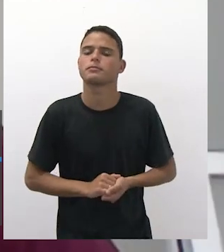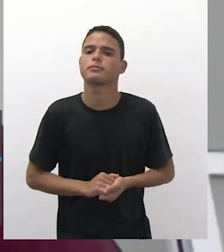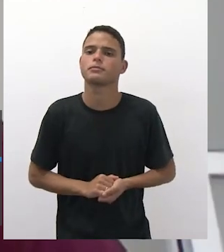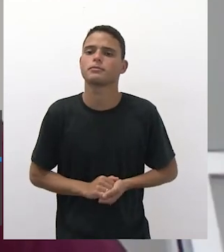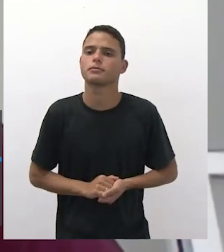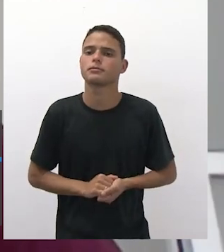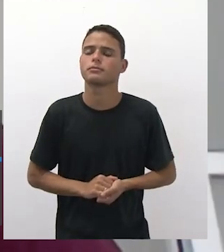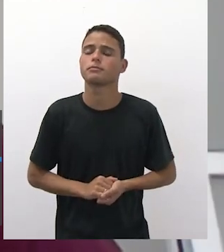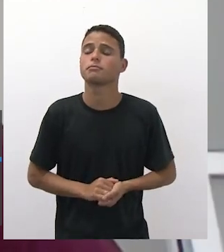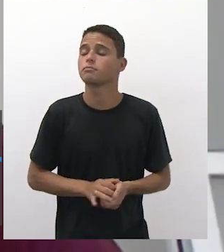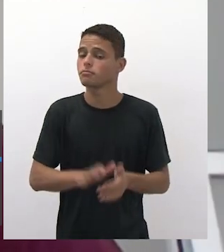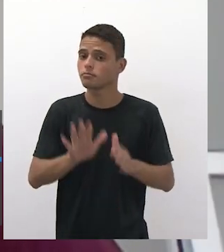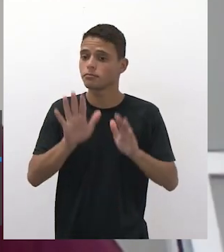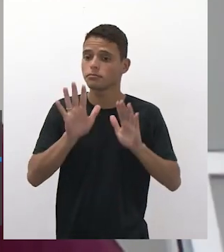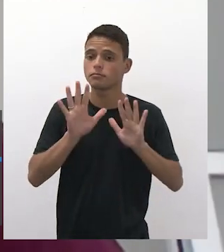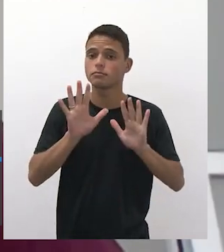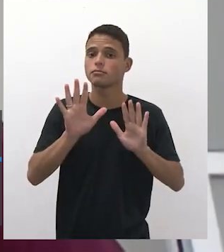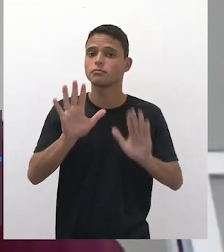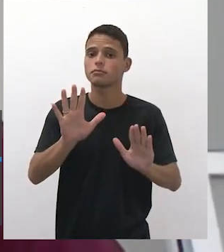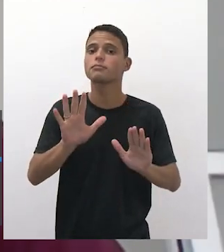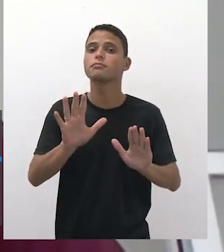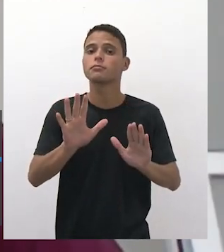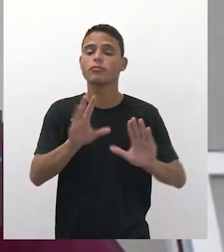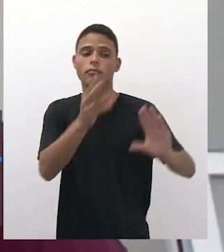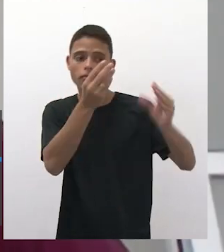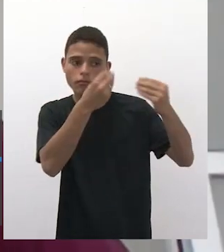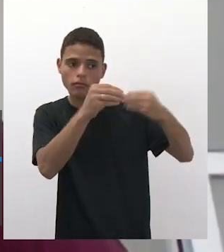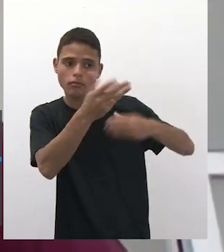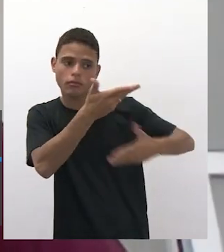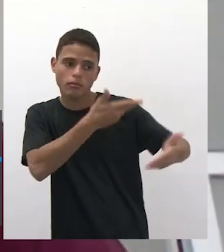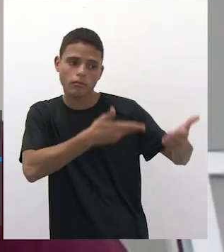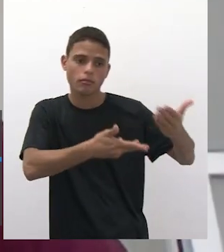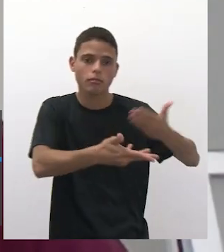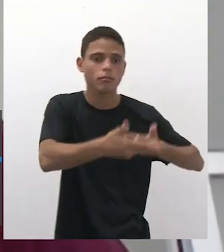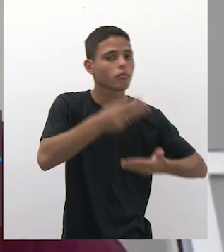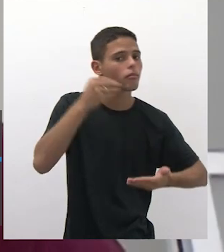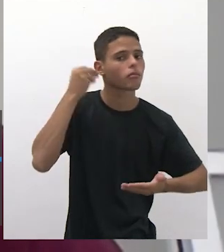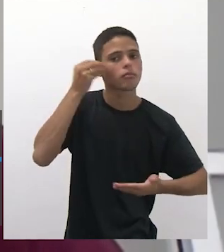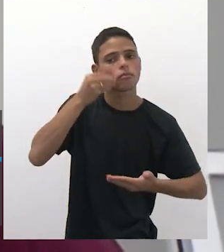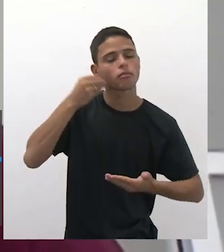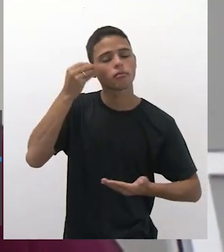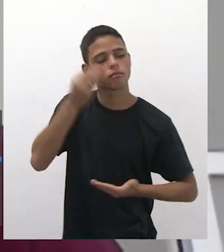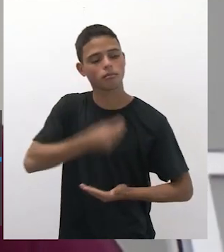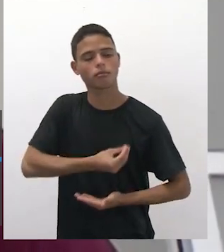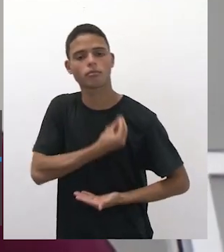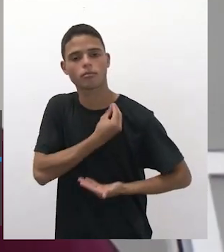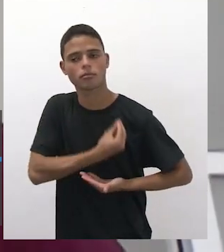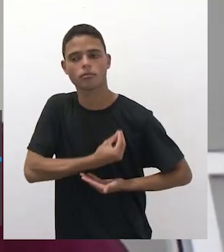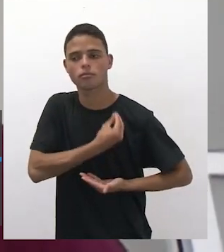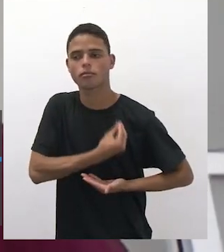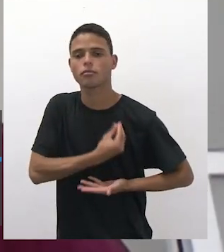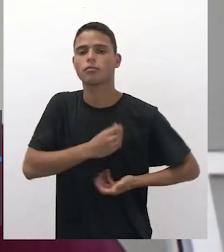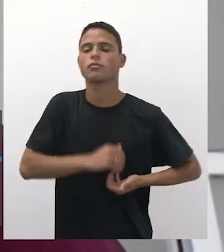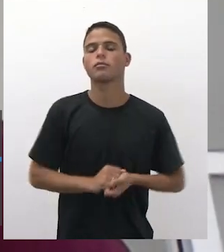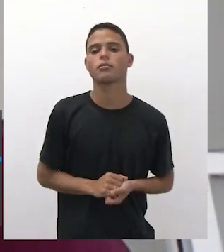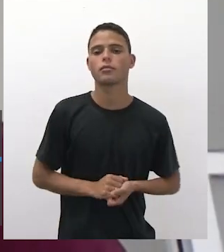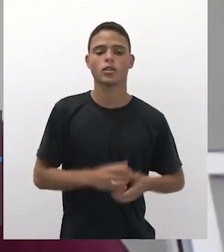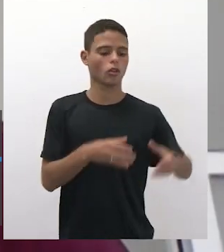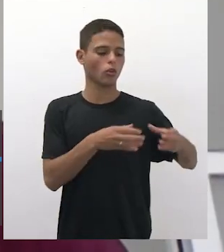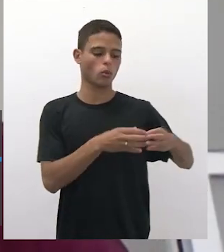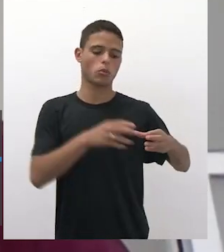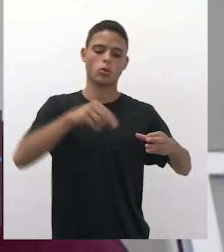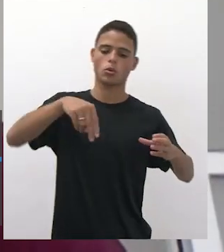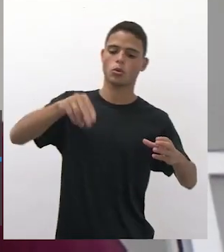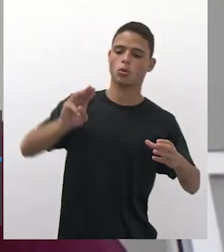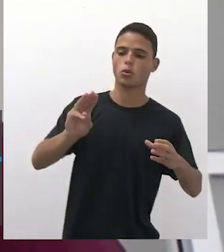E sim, é o compartilhar de experiências de vida. O NUMA possui